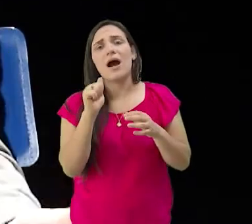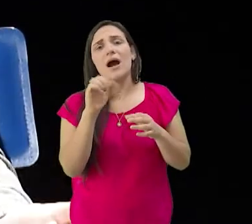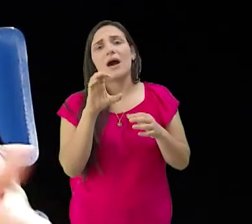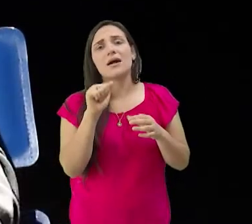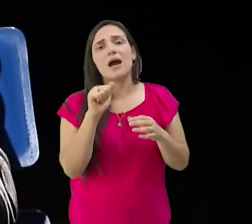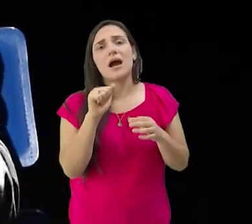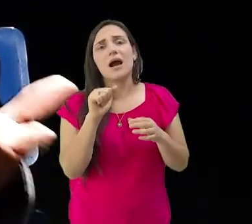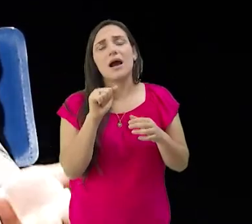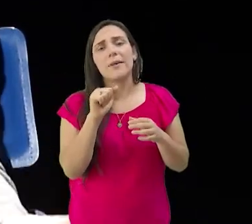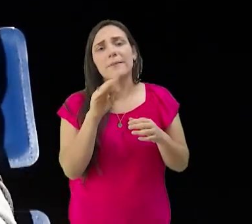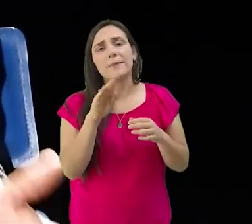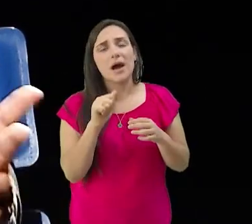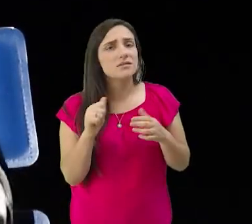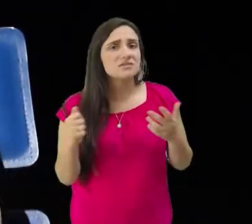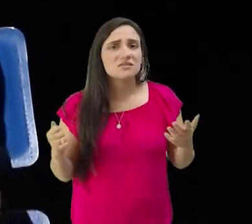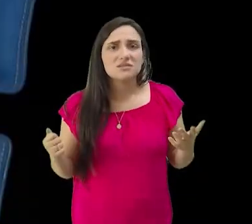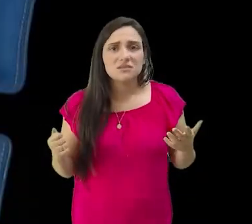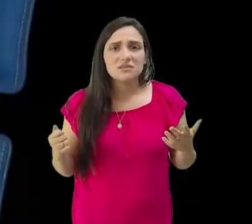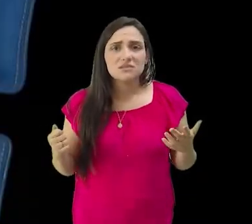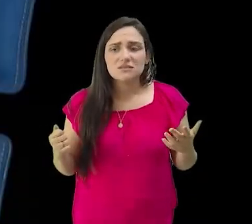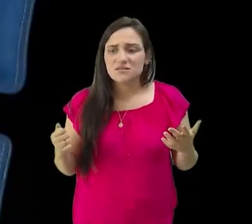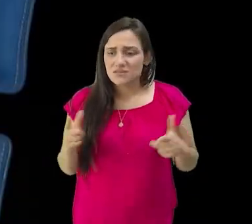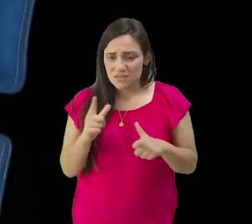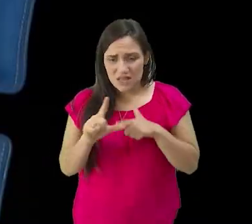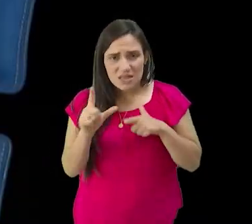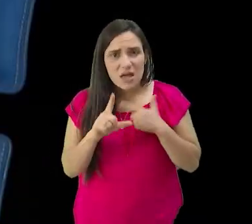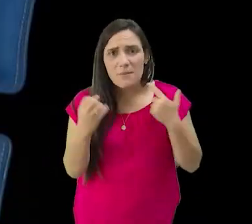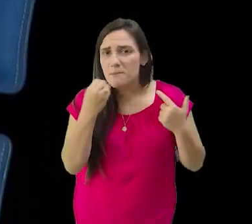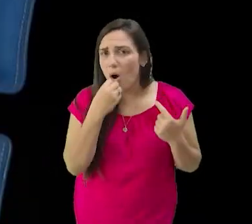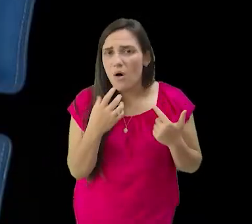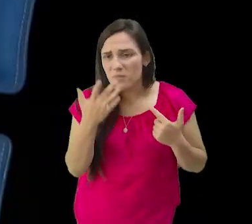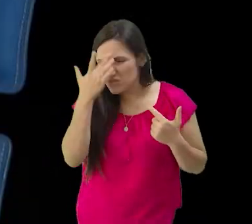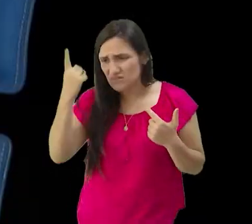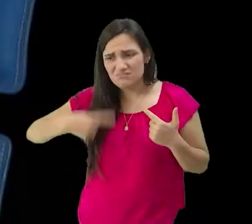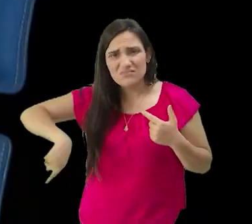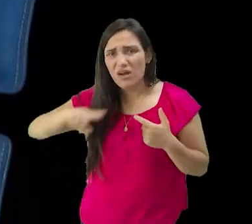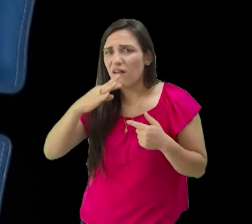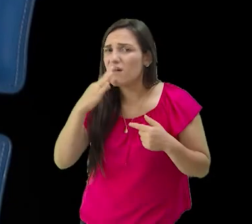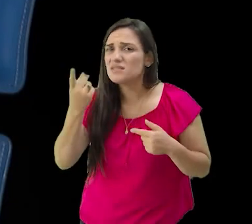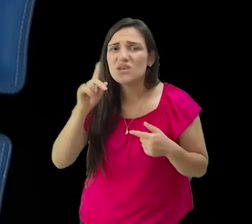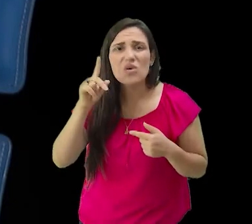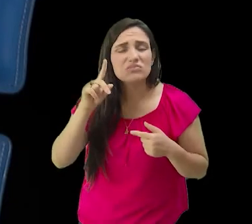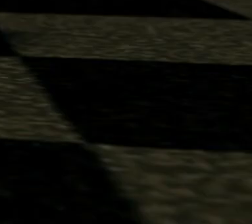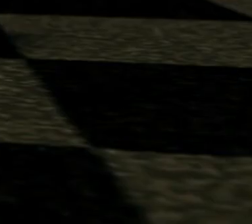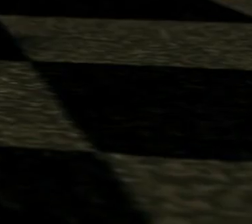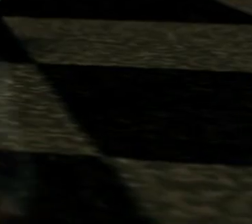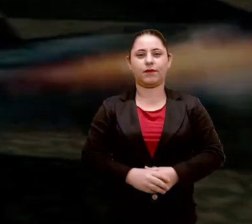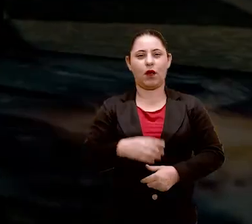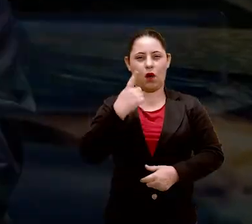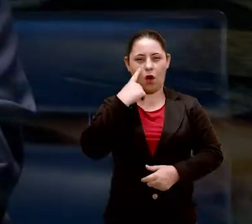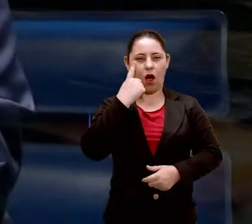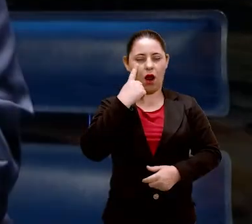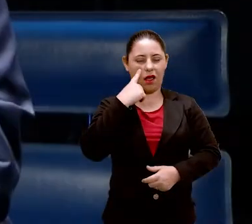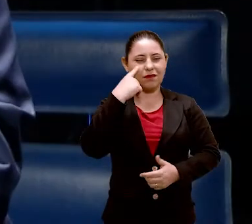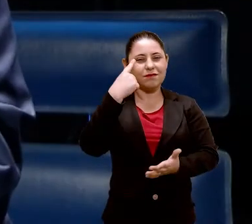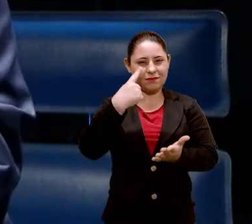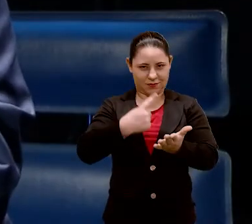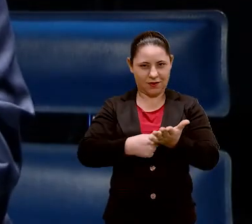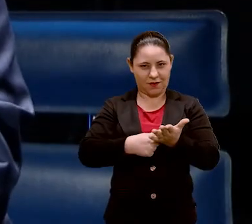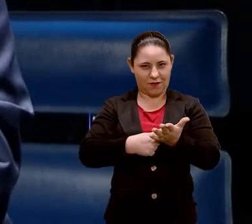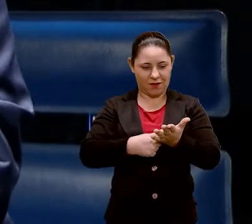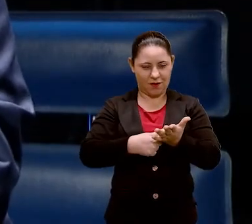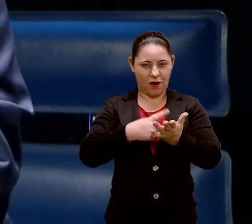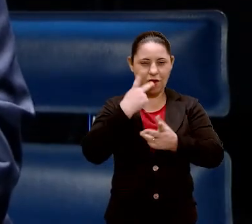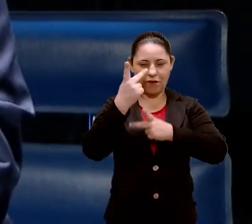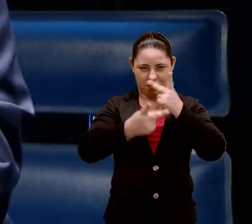cometer injustiças, né? Grupo Acaba. Lógico, aqui tem... Cara, Mato Grosso do Sul é um celeiro realmente, o Benhur. Olha, você confirmou,